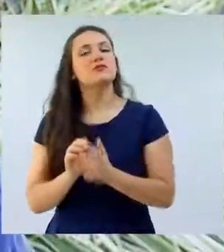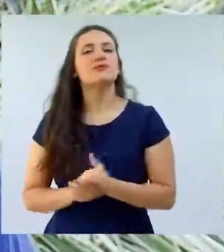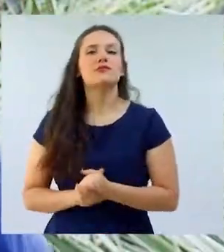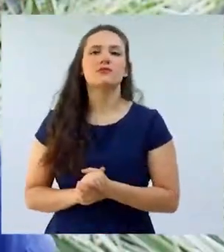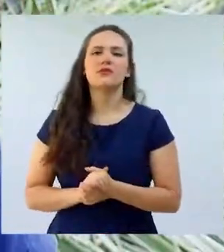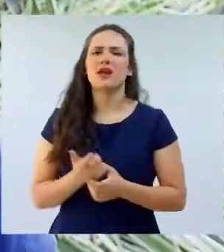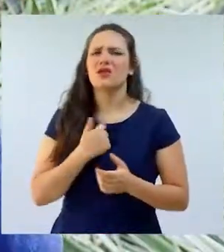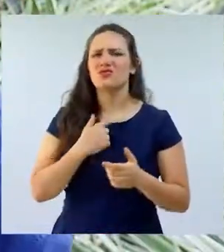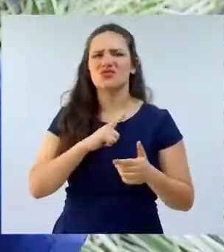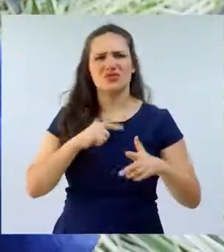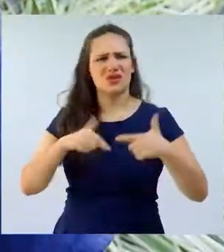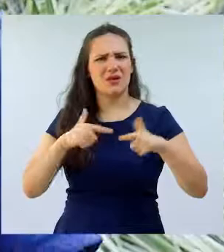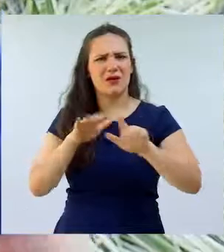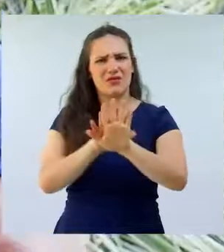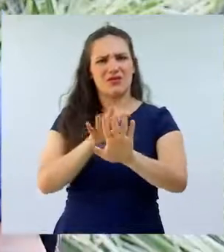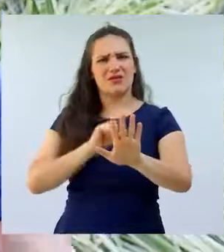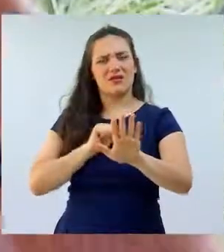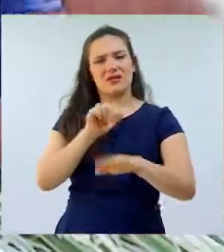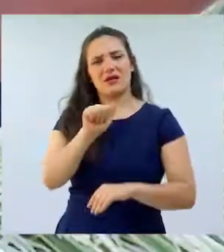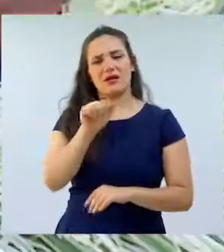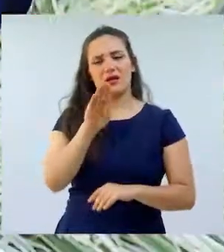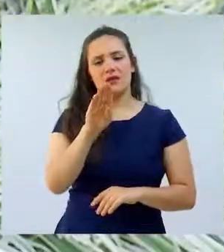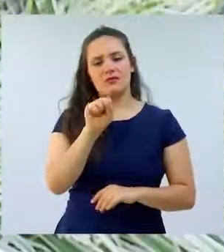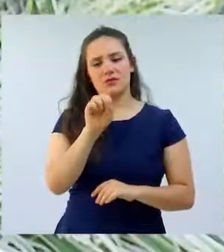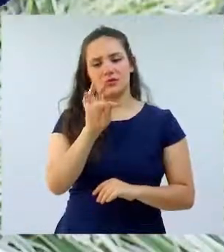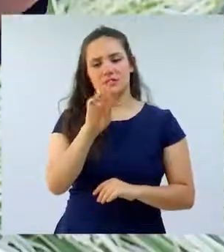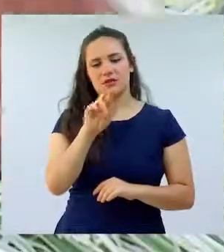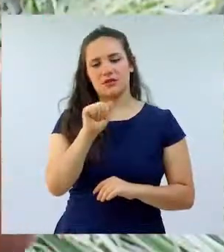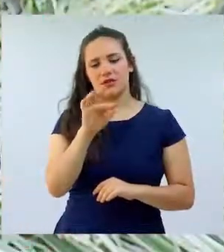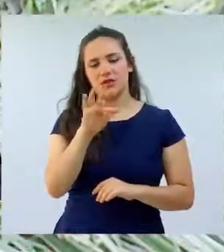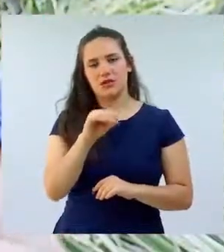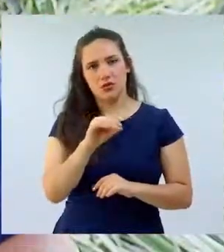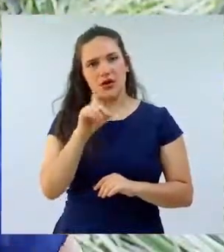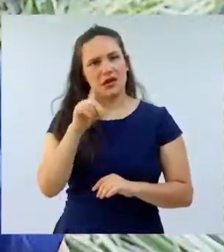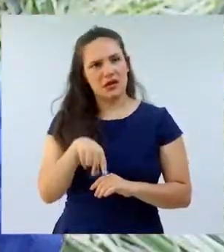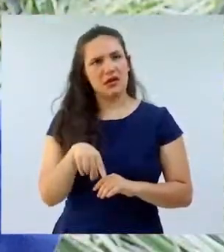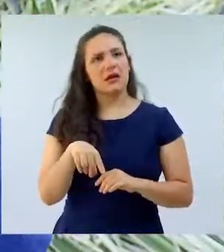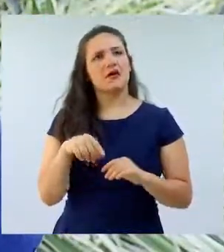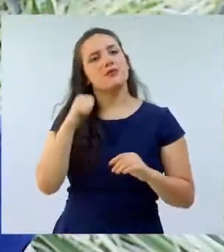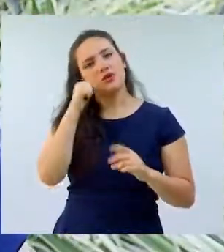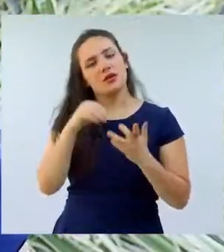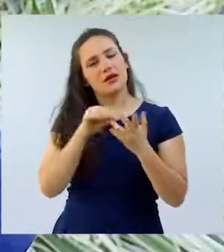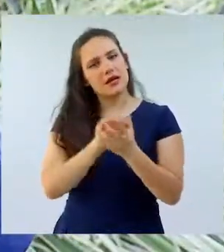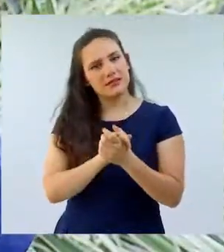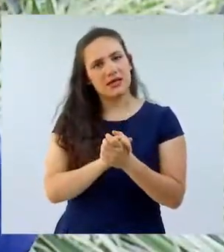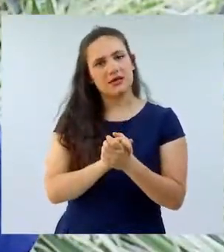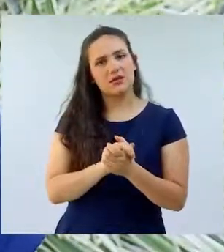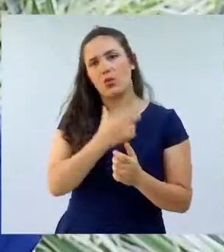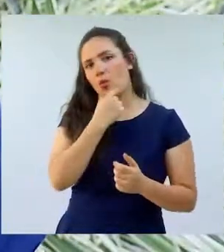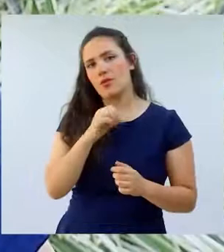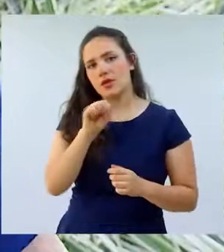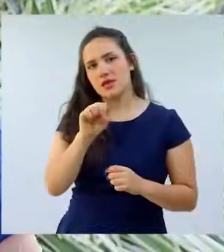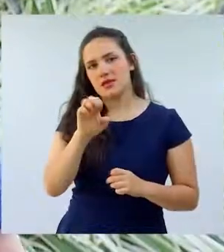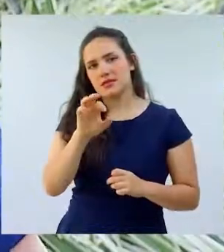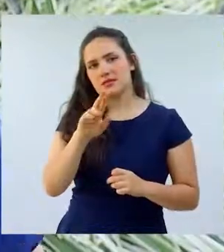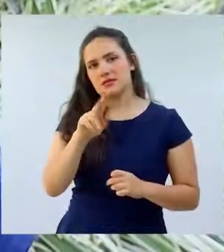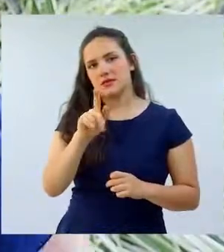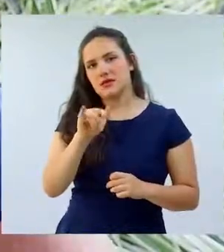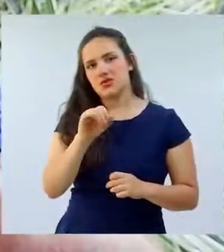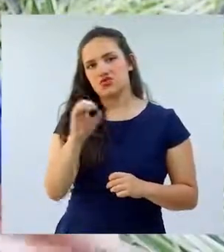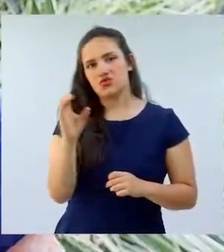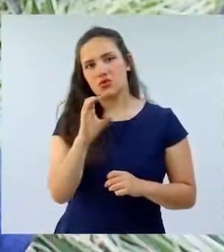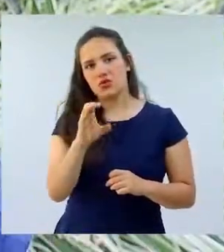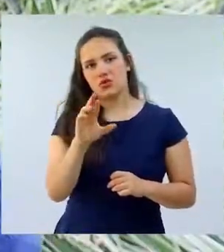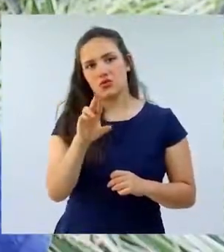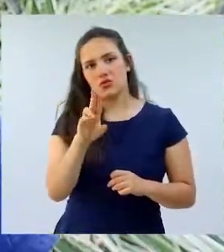totalmente abstrato. E eu tinha uma amiga que era a Eni Cruz, que era casada com o Sérgio Cruz. E a Eni, ela participou junto com a gente,